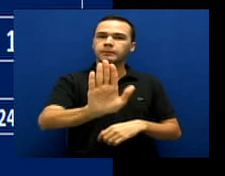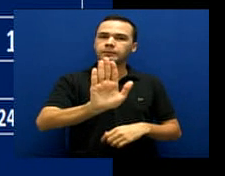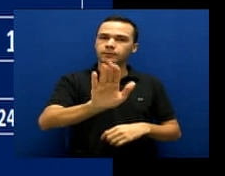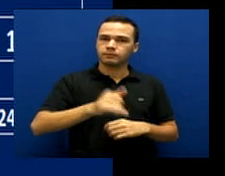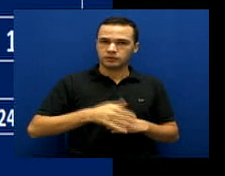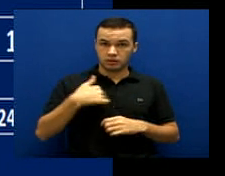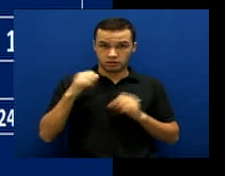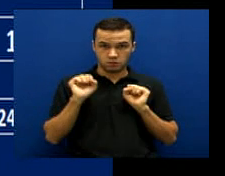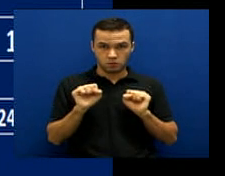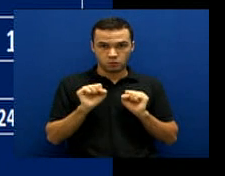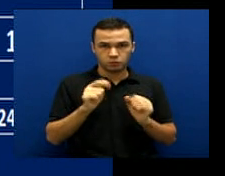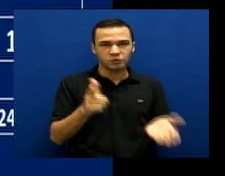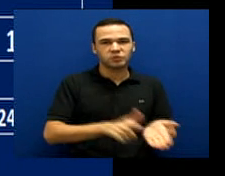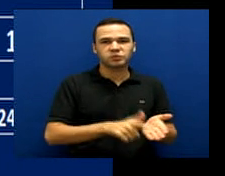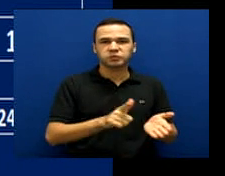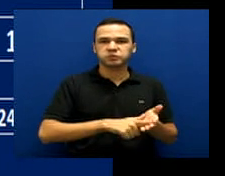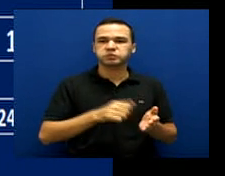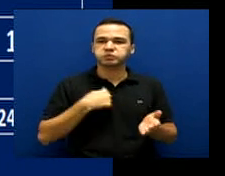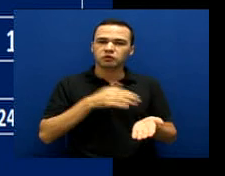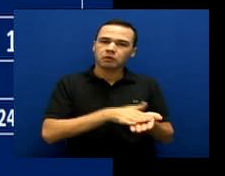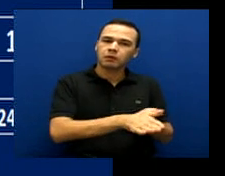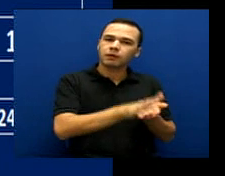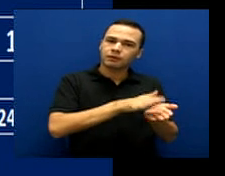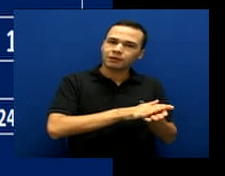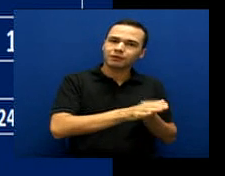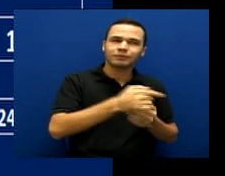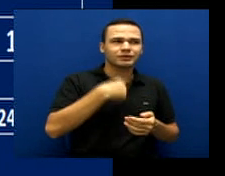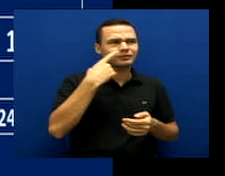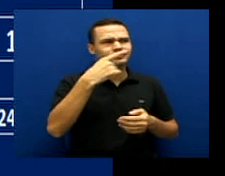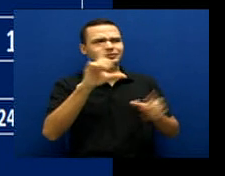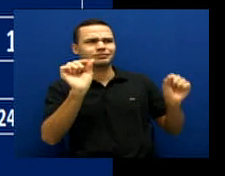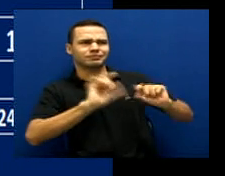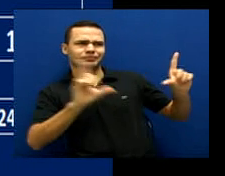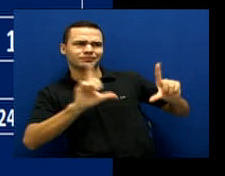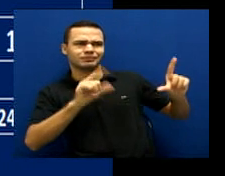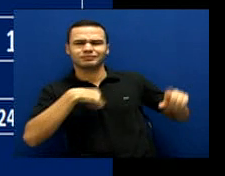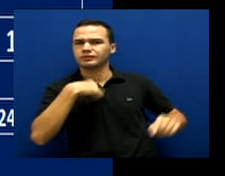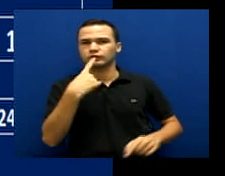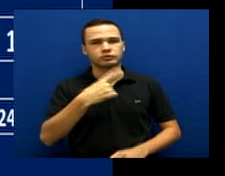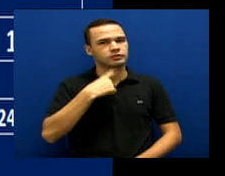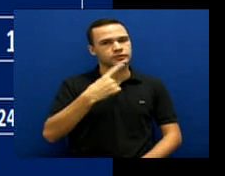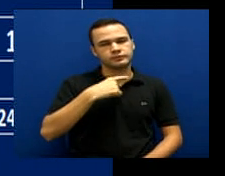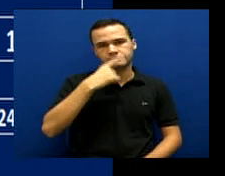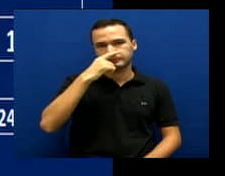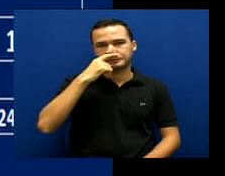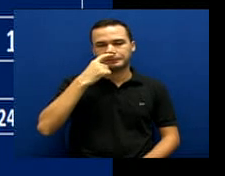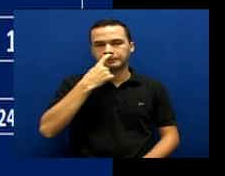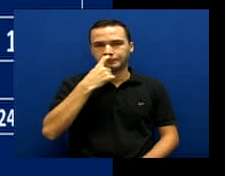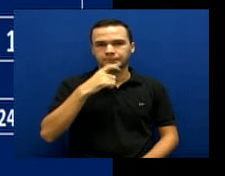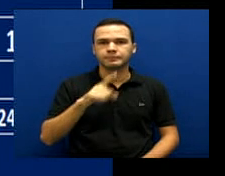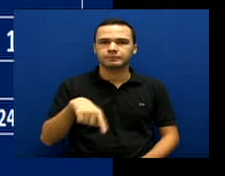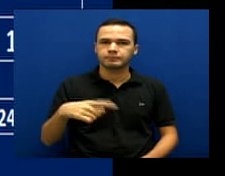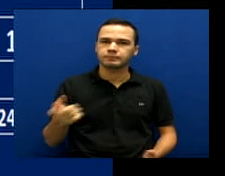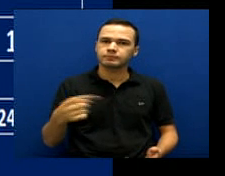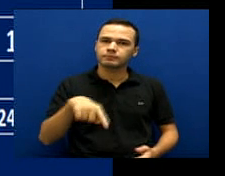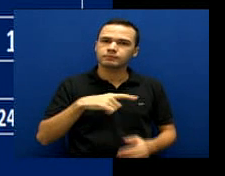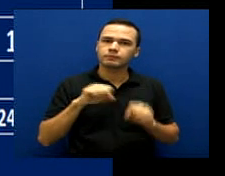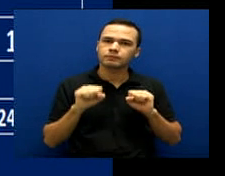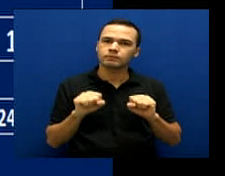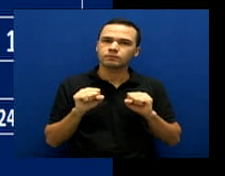já tem um papel mas infelizmente aqui na terra por causa da claridade eu acho que fica prejudicada realmente mas se a gente puder